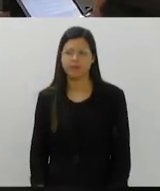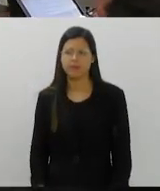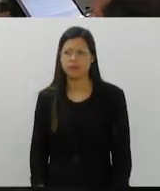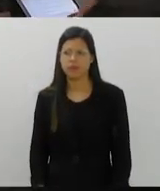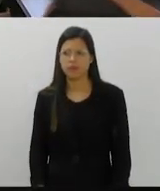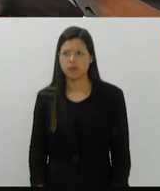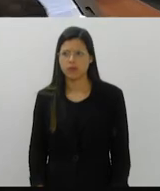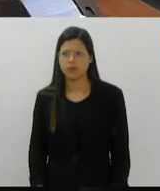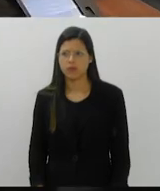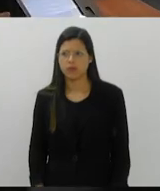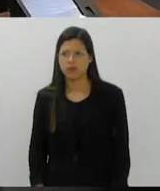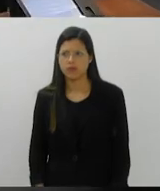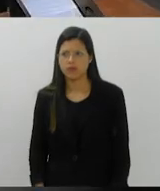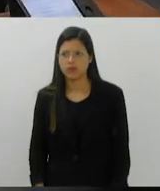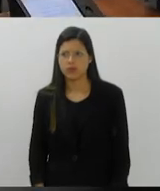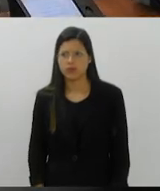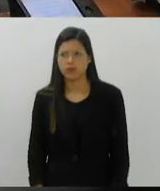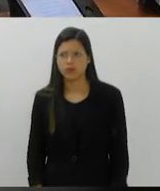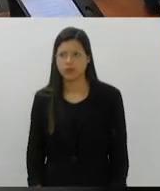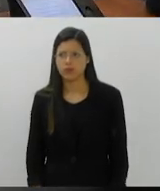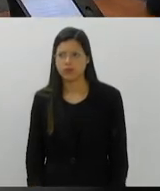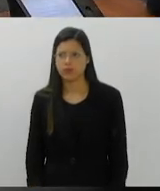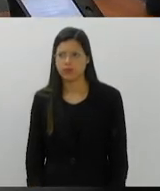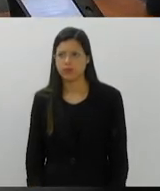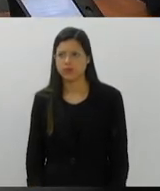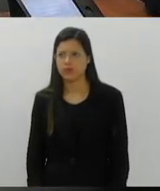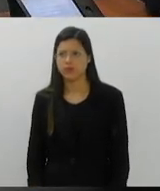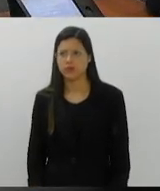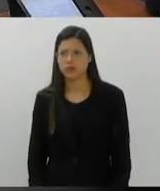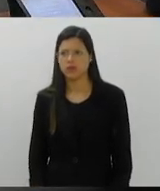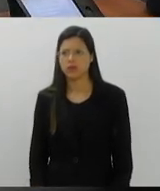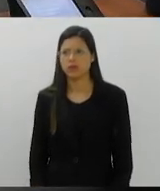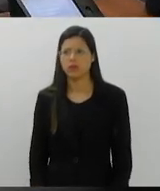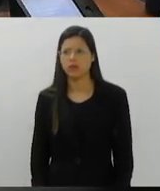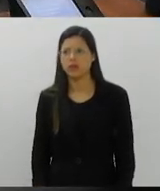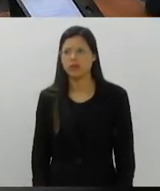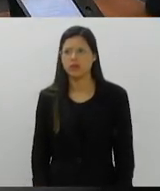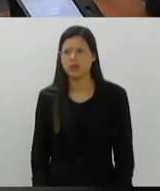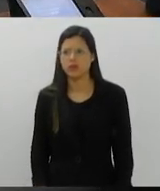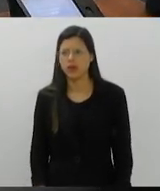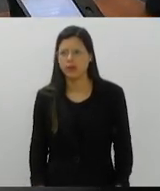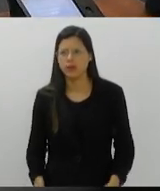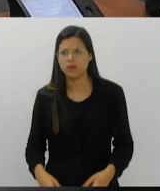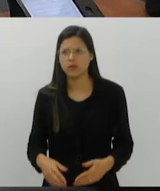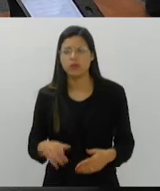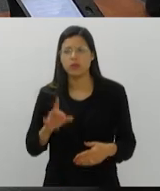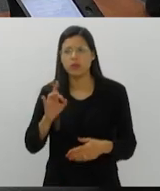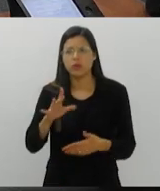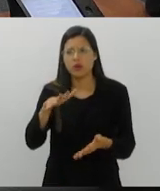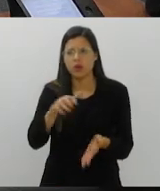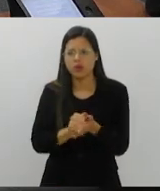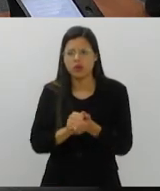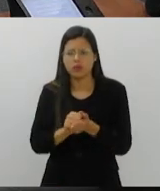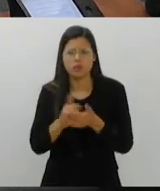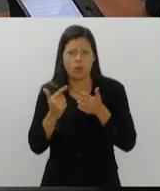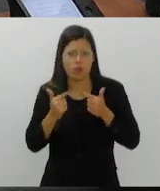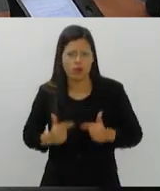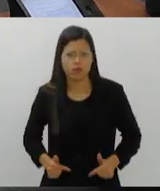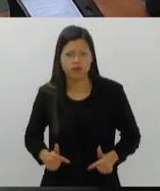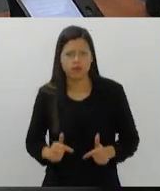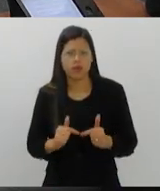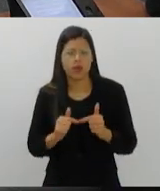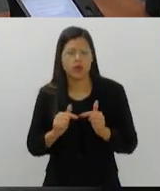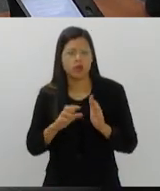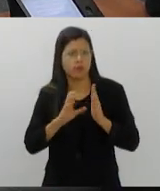Obrigado, obrigado. Eu não estava conseguindo falar com você. Deputado Tiaju, só para registrar a abstenção da bancada do PSOL na